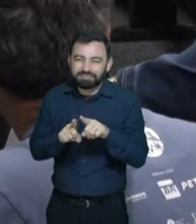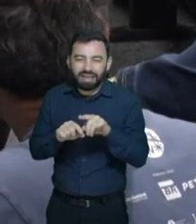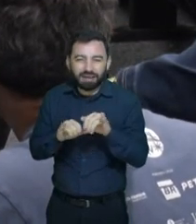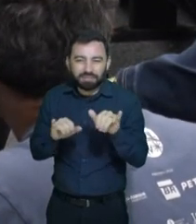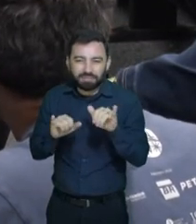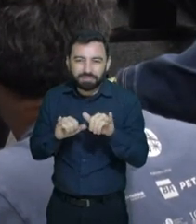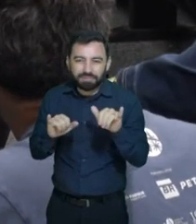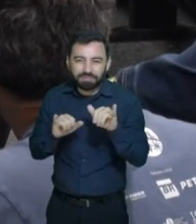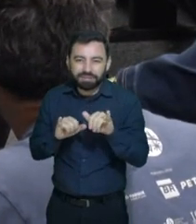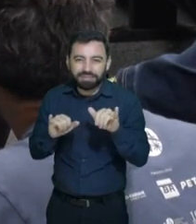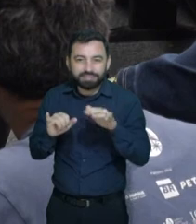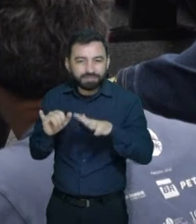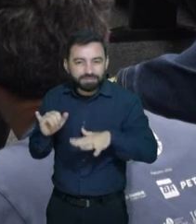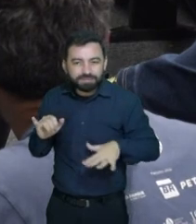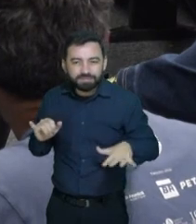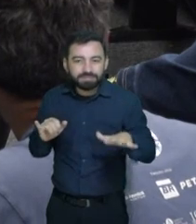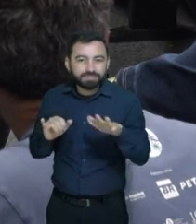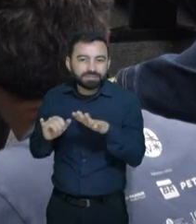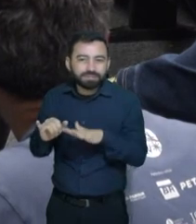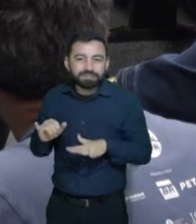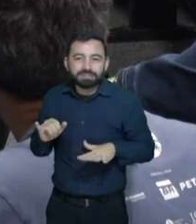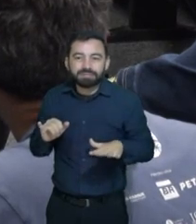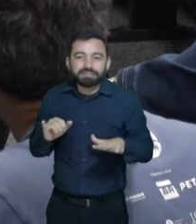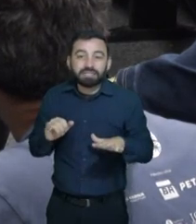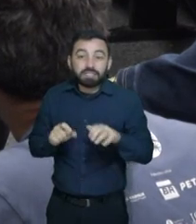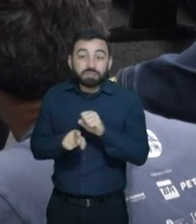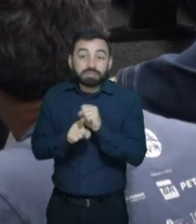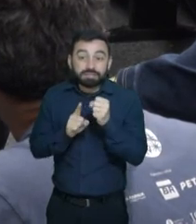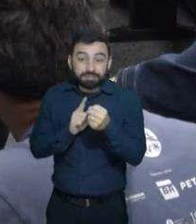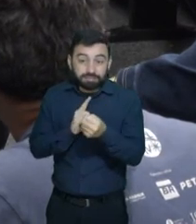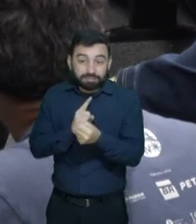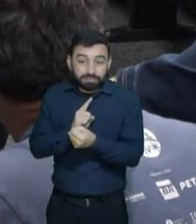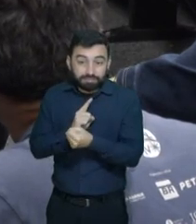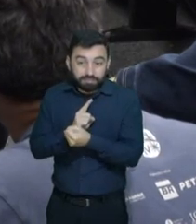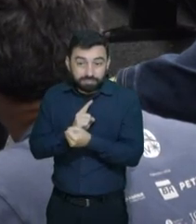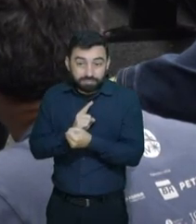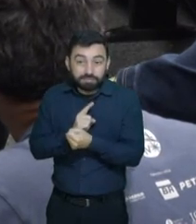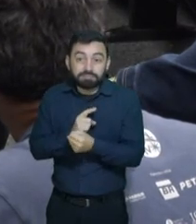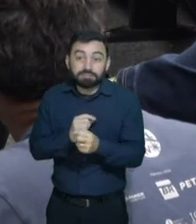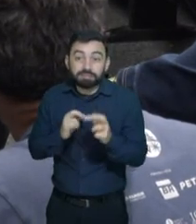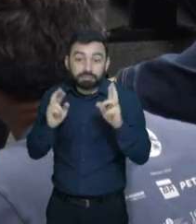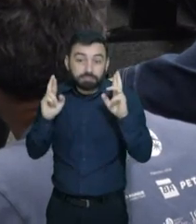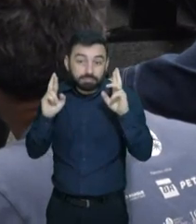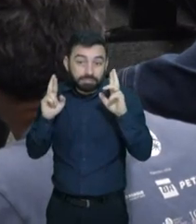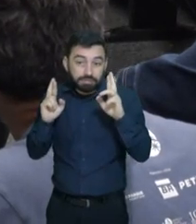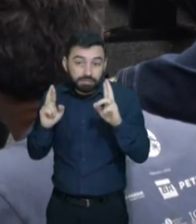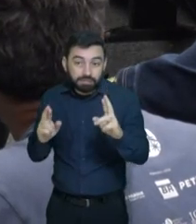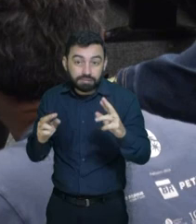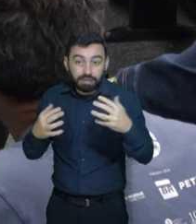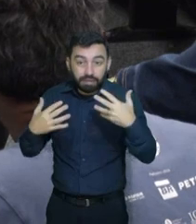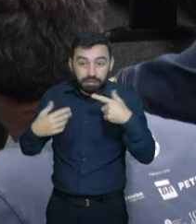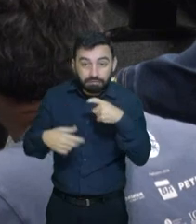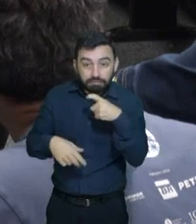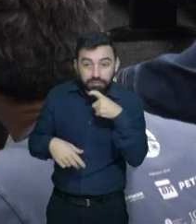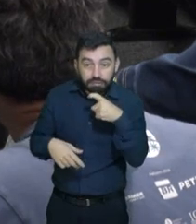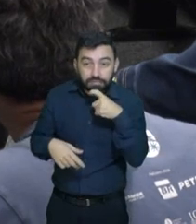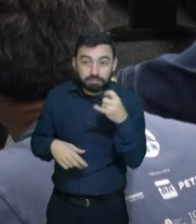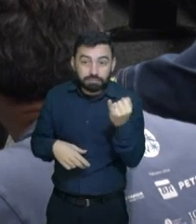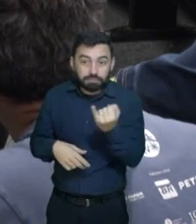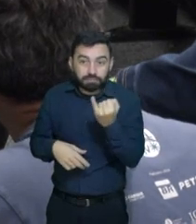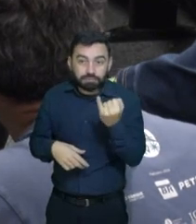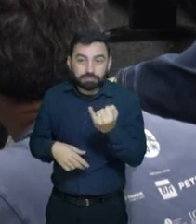aqui, né, envolvendo toda a sociedade, né, que respeita o clima, o meio ambiente, sabe da